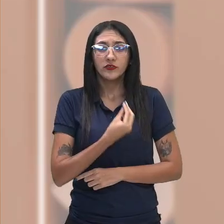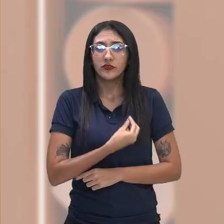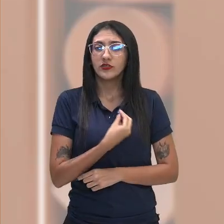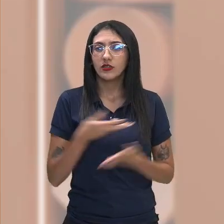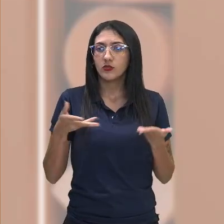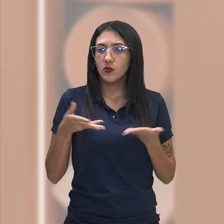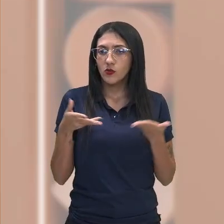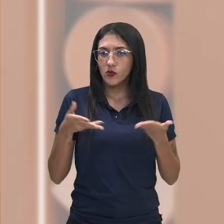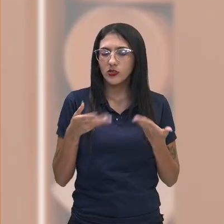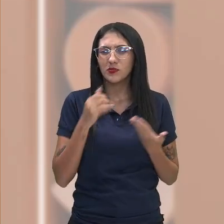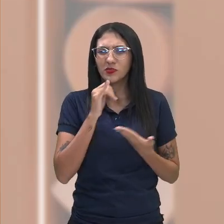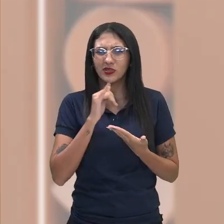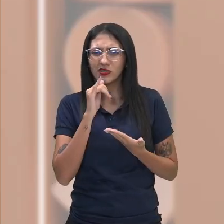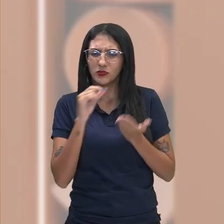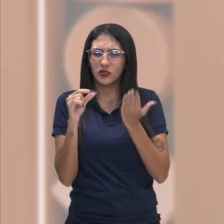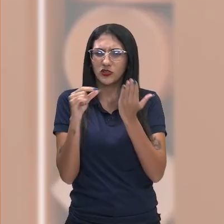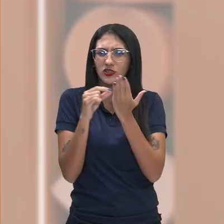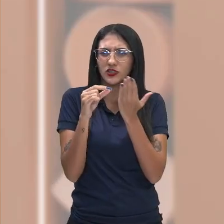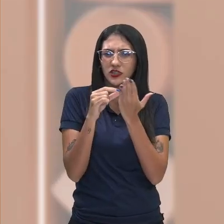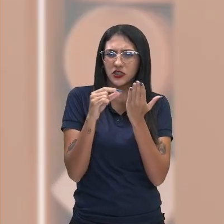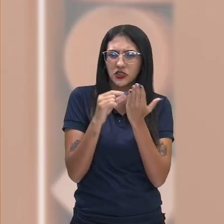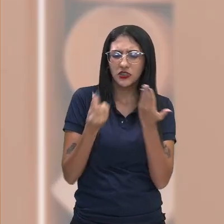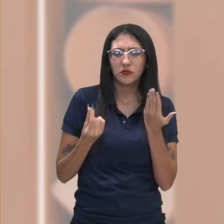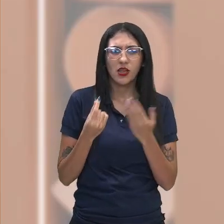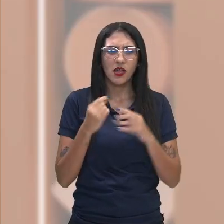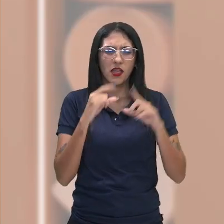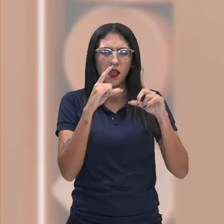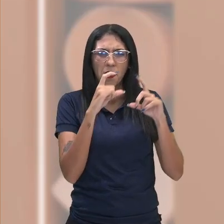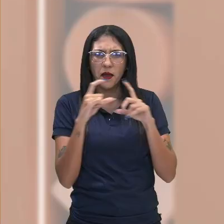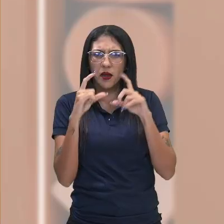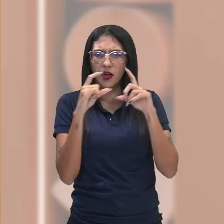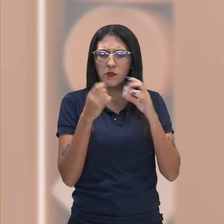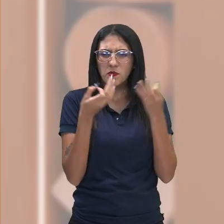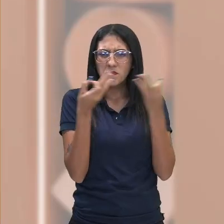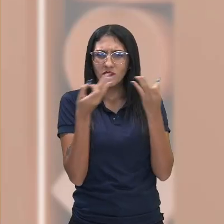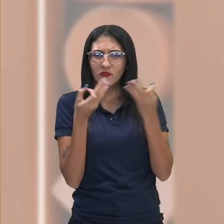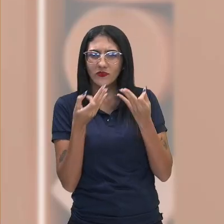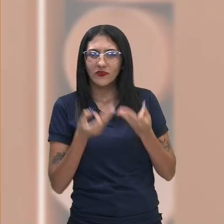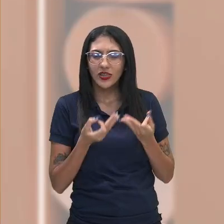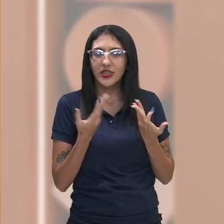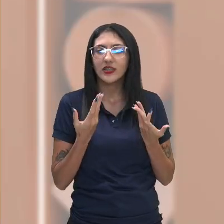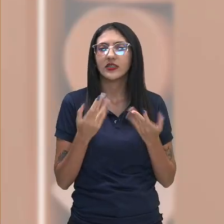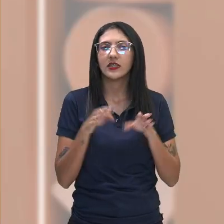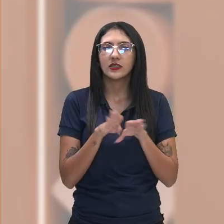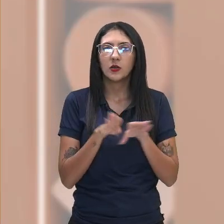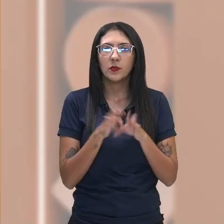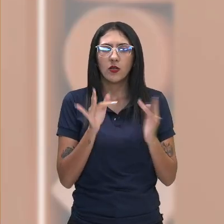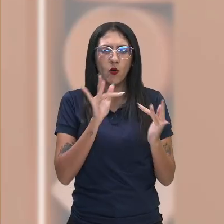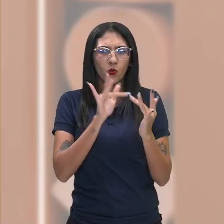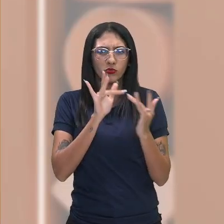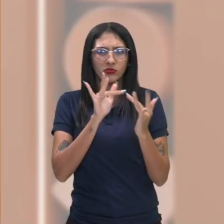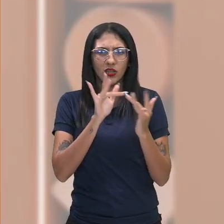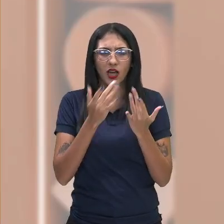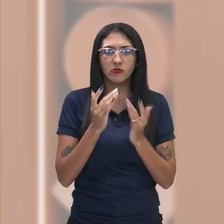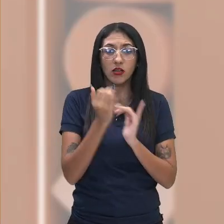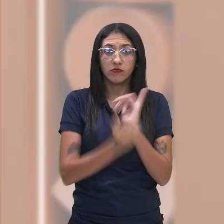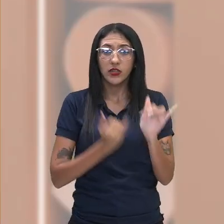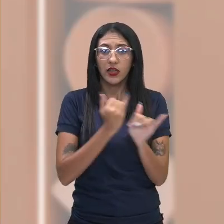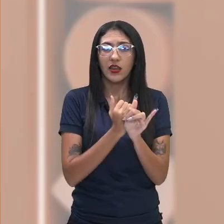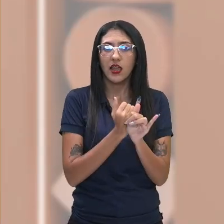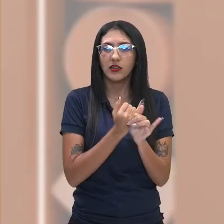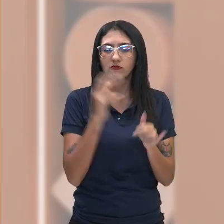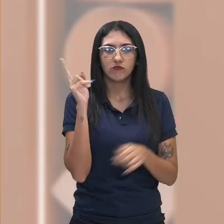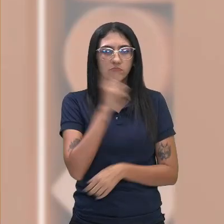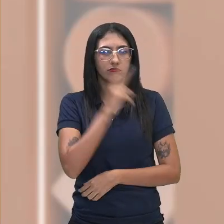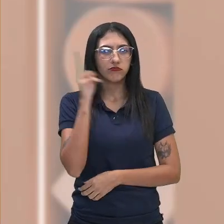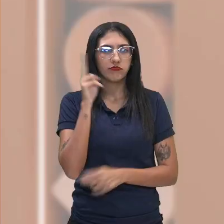atuais. Microchips, câmeras de alta definição, né, conexões cada vez mais rápidas via